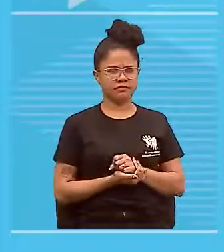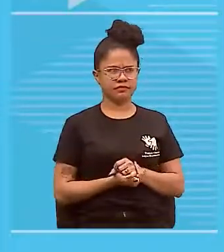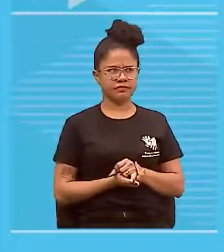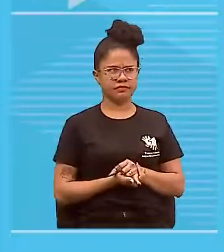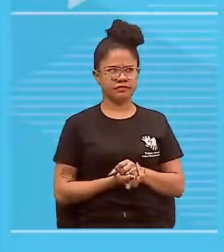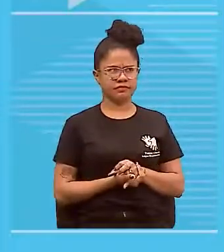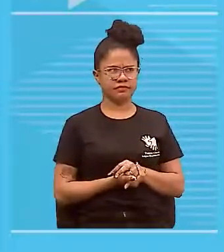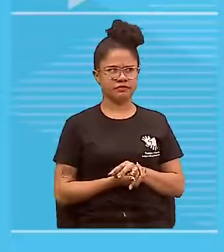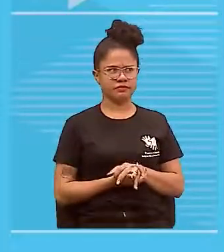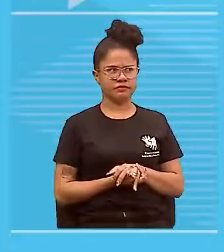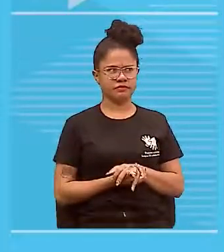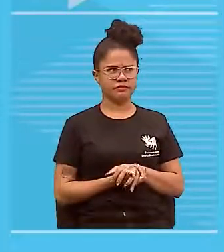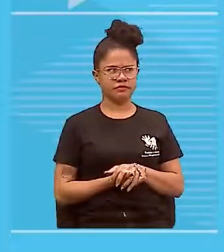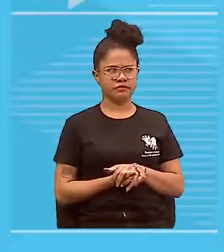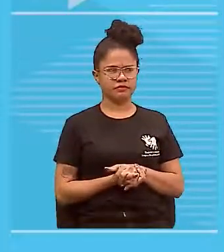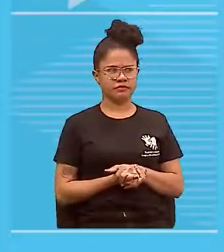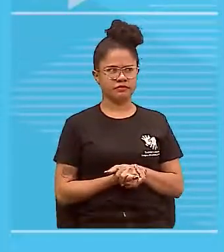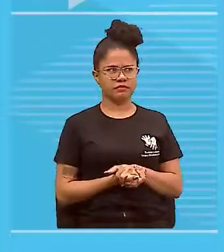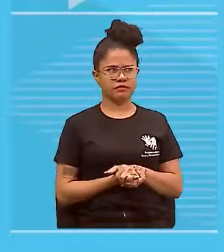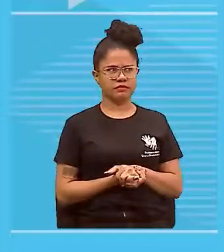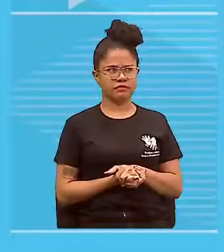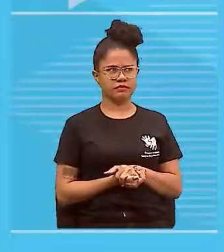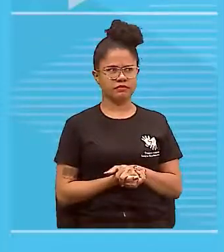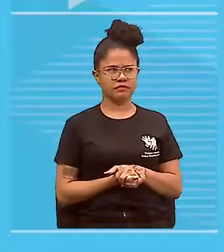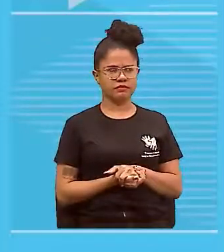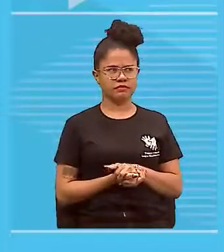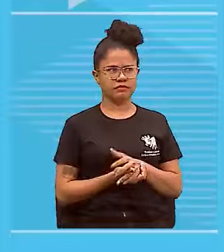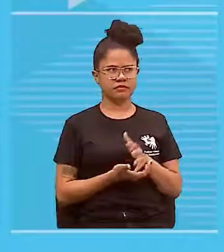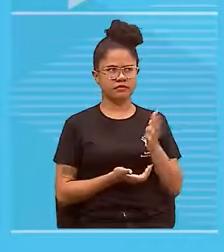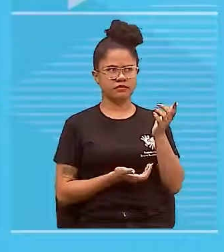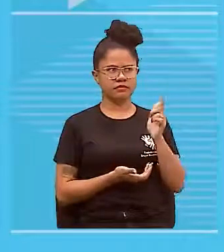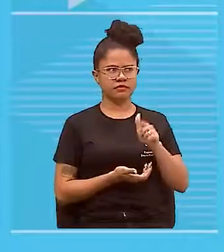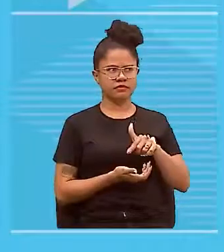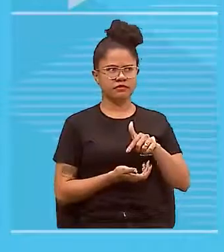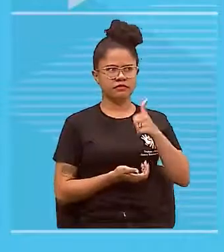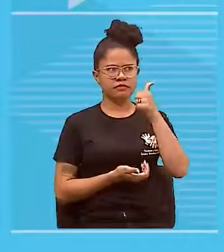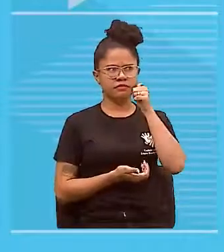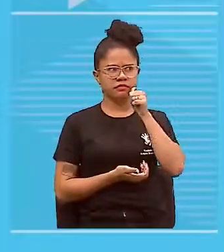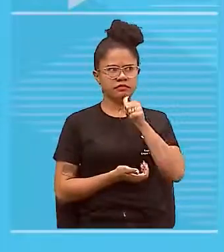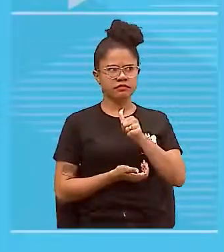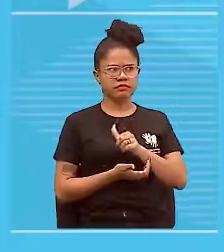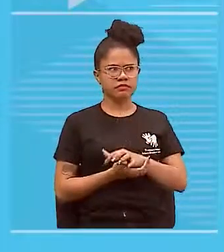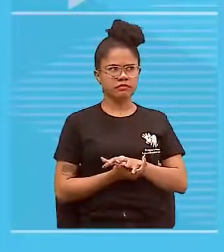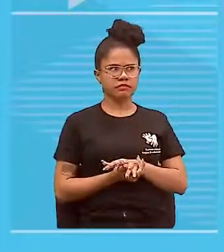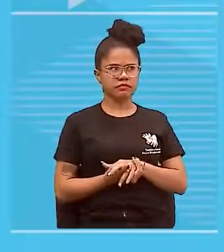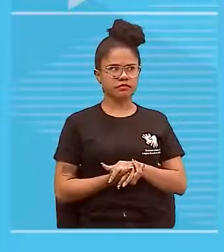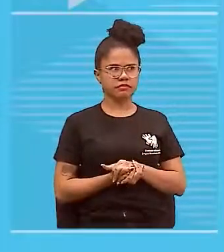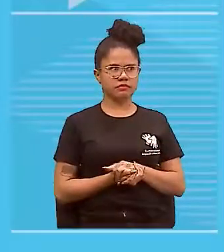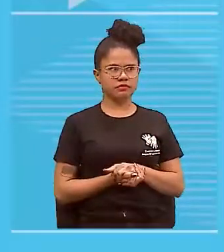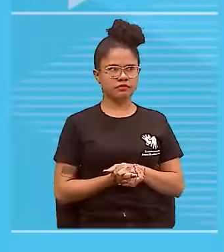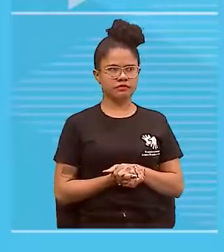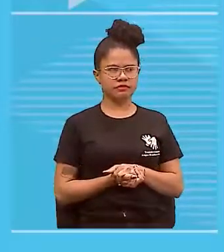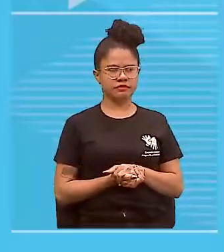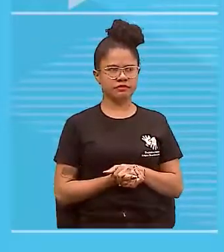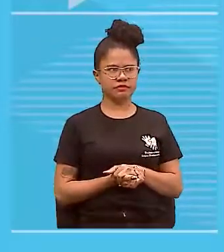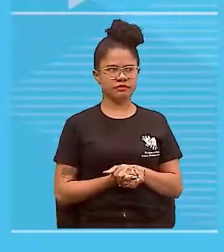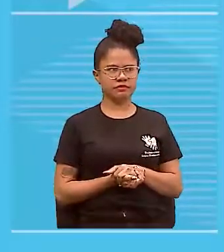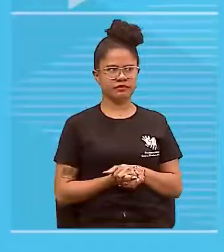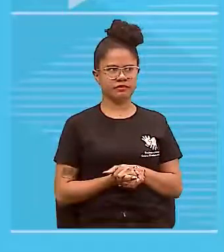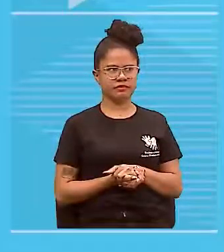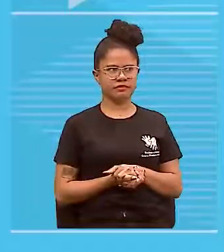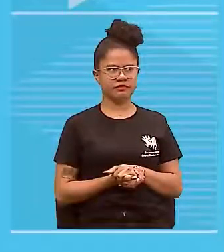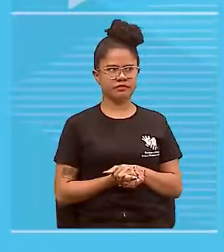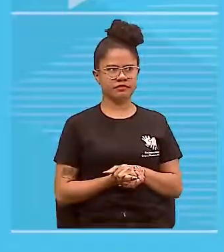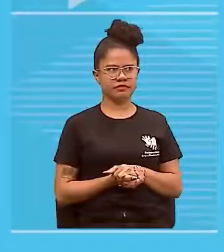esse rapaz aqui tá dirigindo do lado dele uma jovem você é um casal né